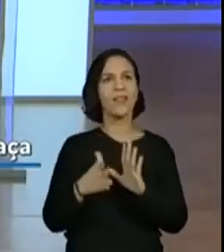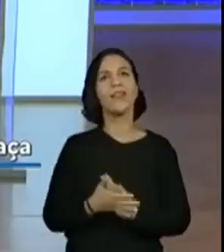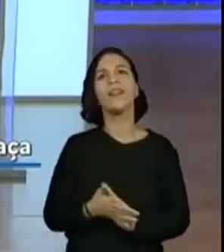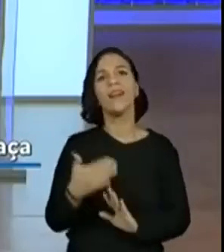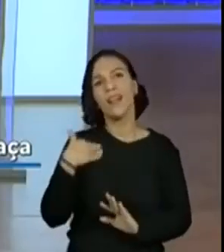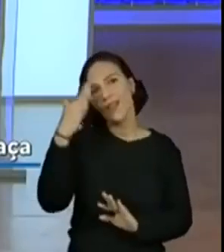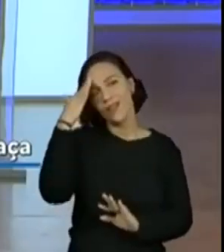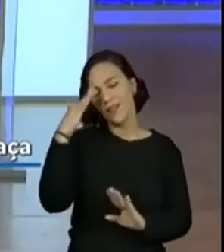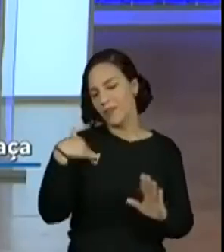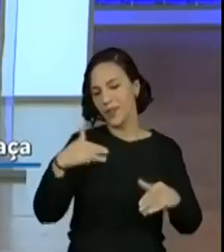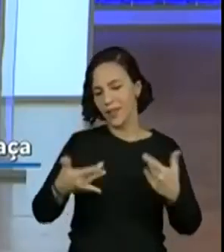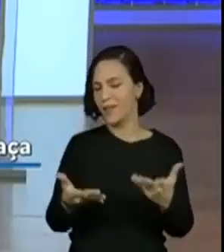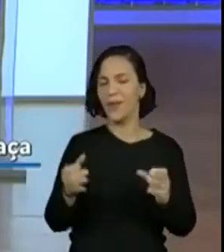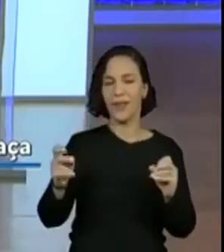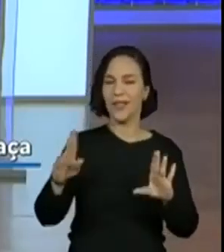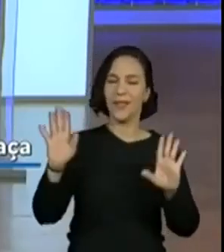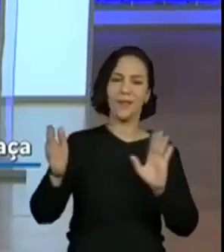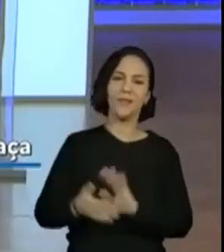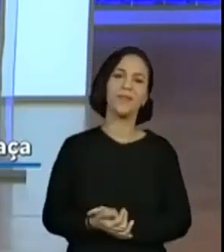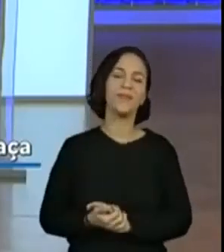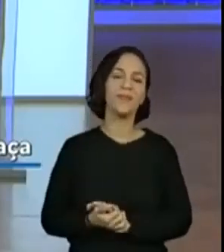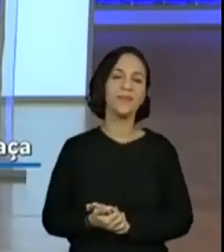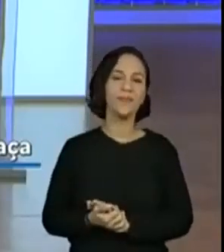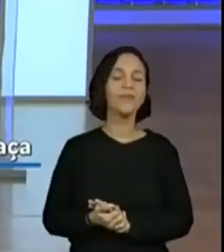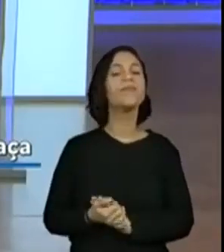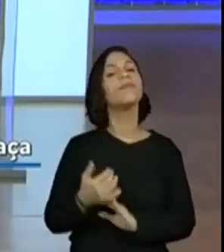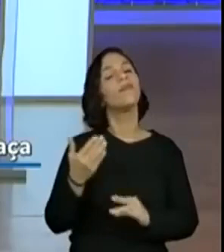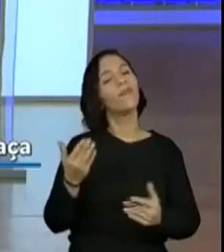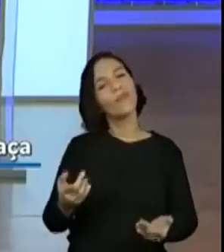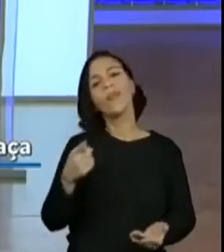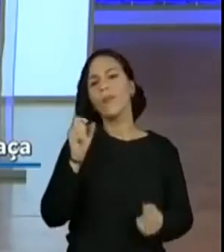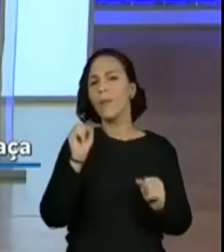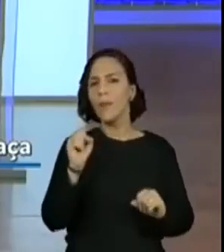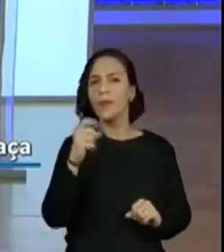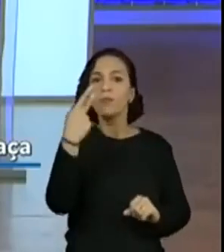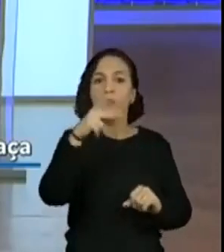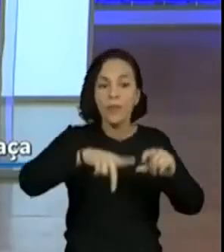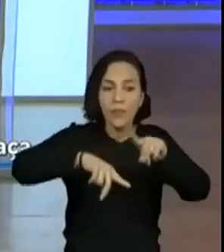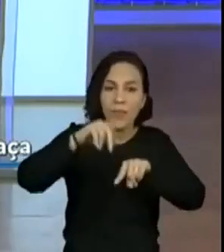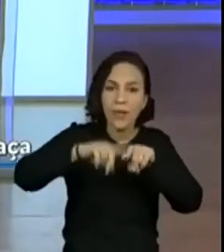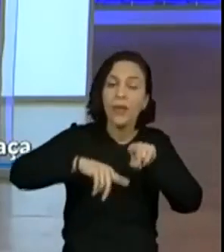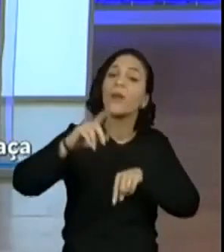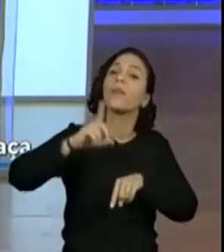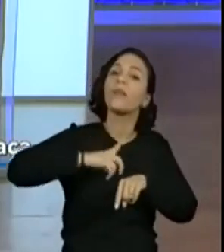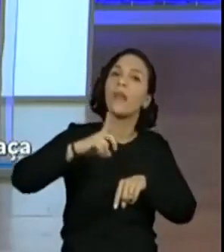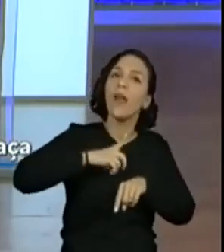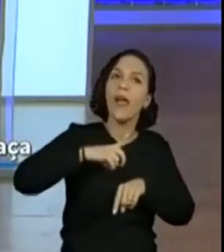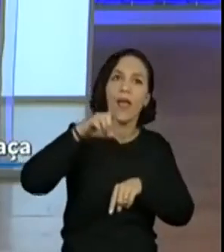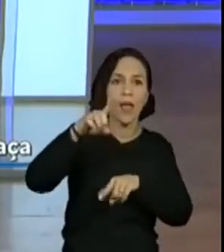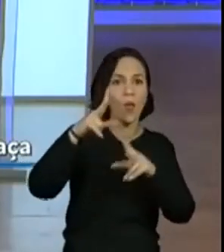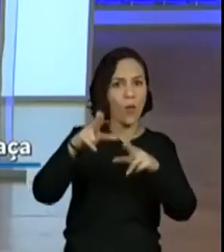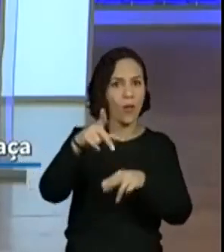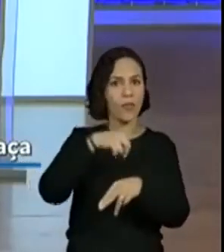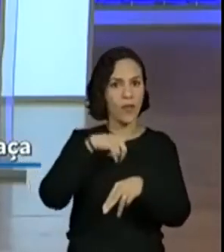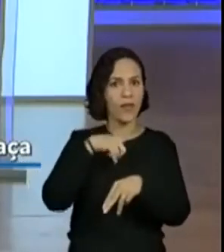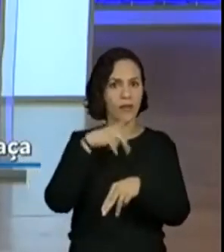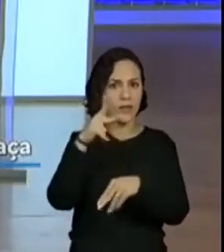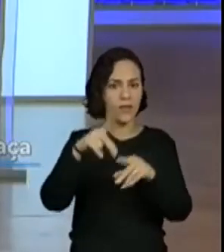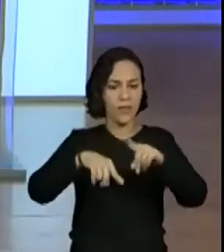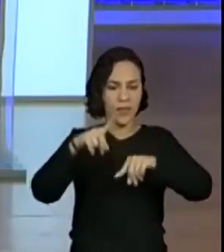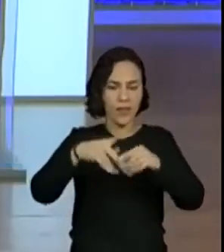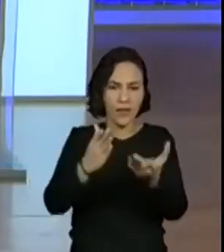bem. Então, para a gente continuar aqui, usem bastante, né? No material tem lá esse mapa. A gente